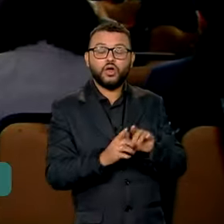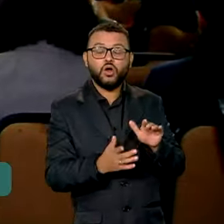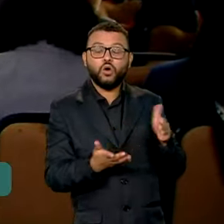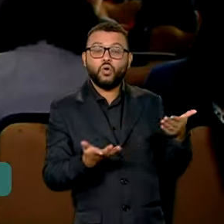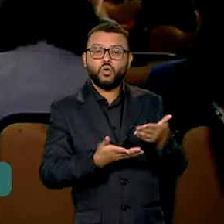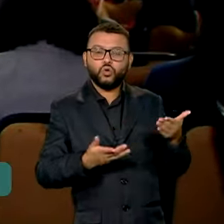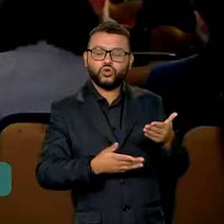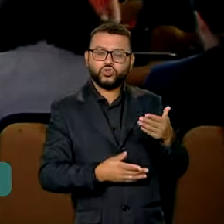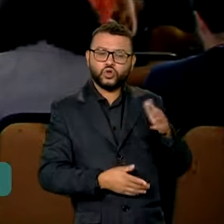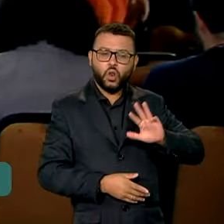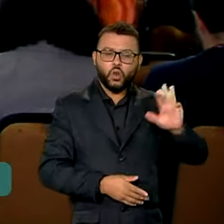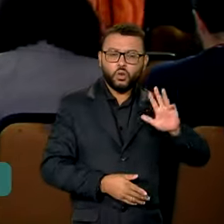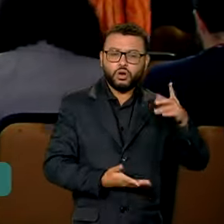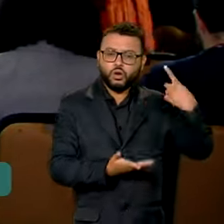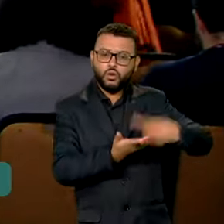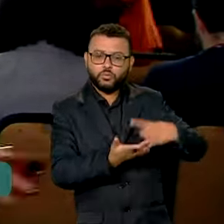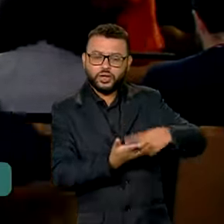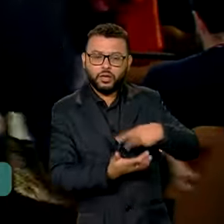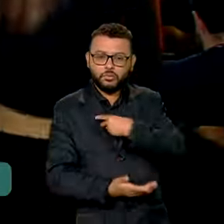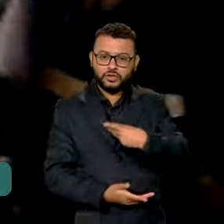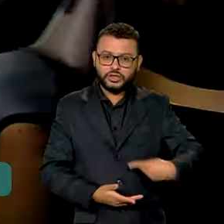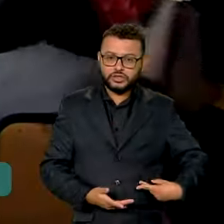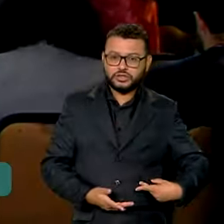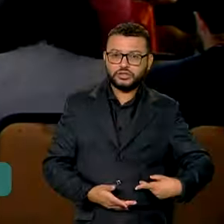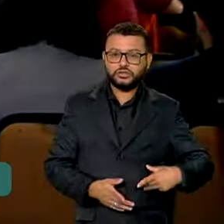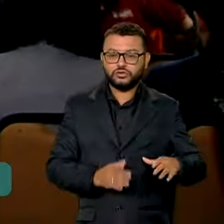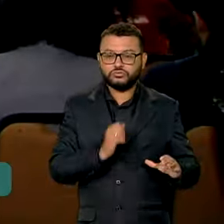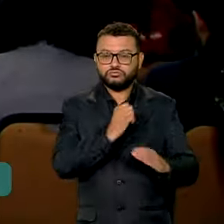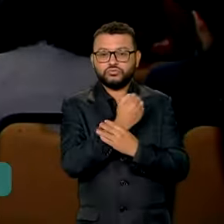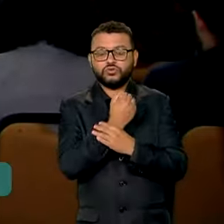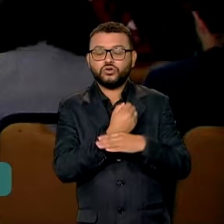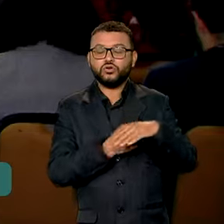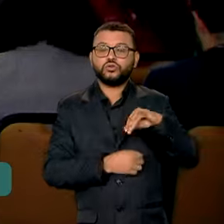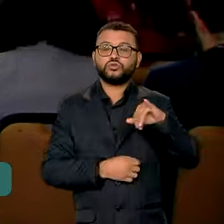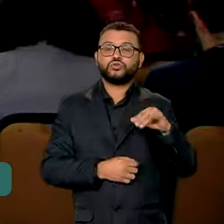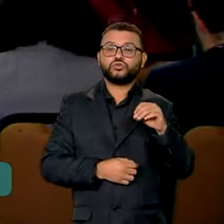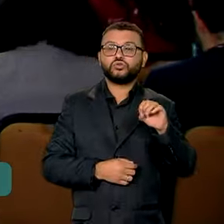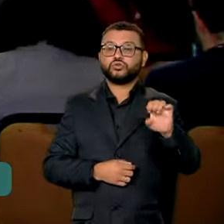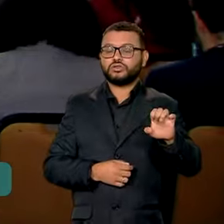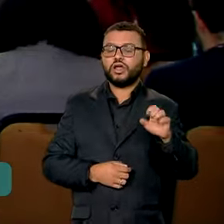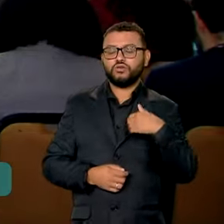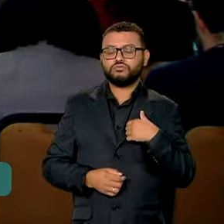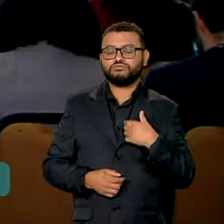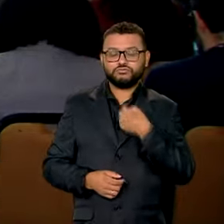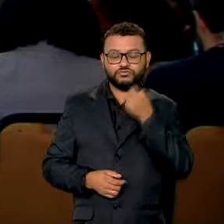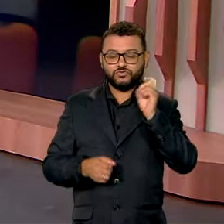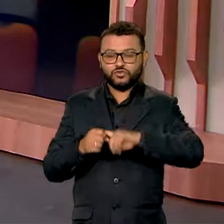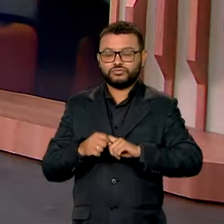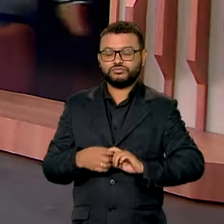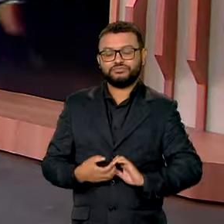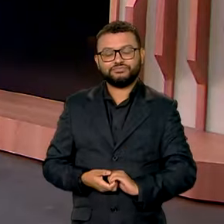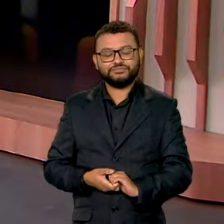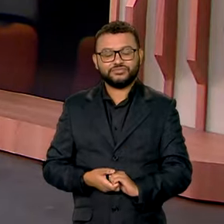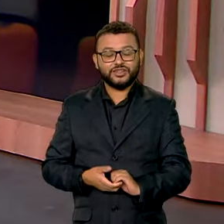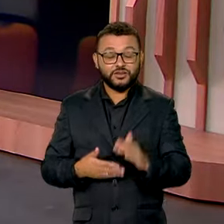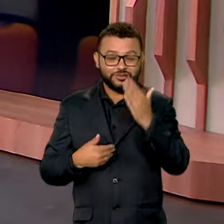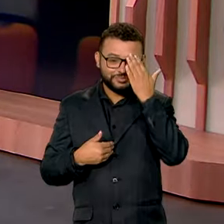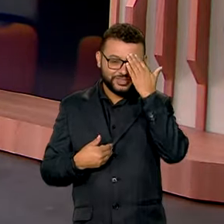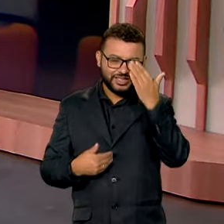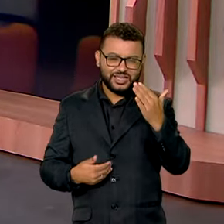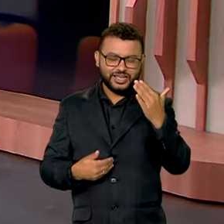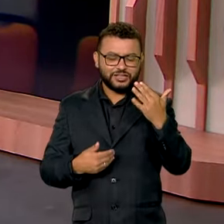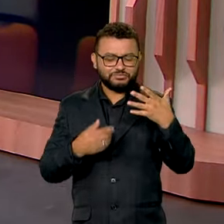nesta terça-feira é com o ministro da Defesa, José Múcio. Karine, eu volto com você. Obrigada, Luciana,